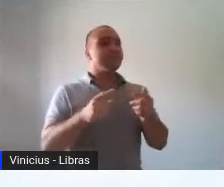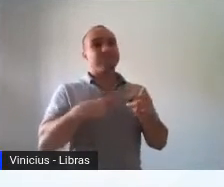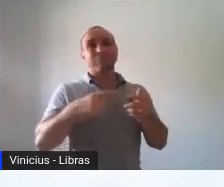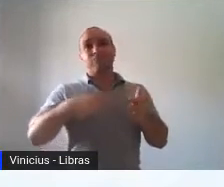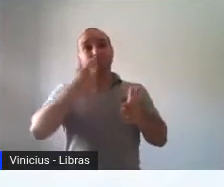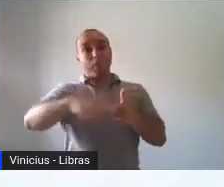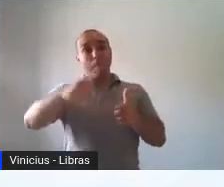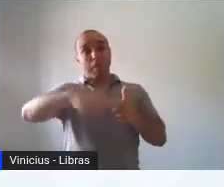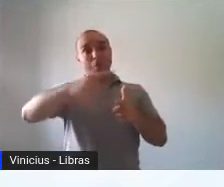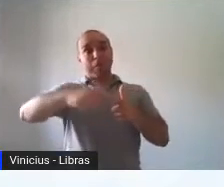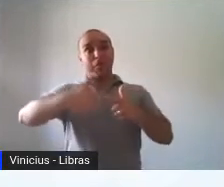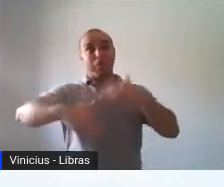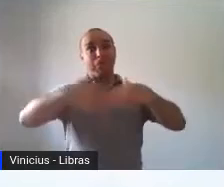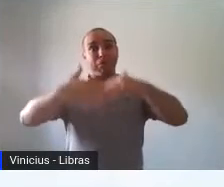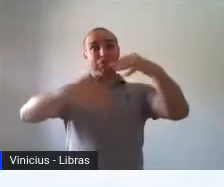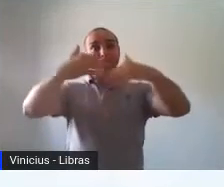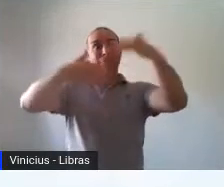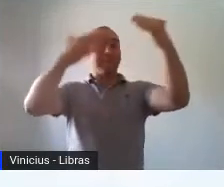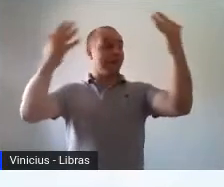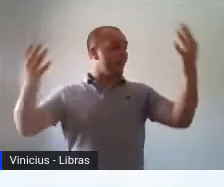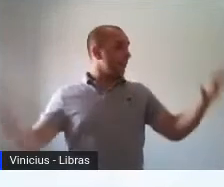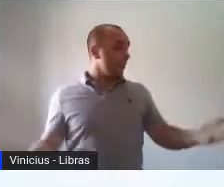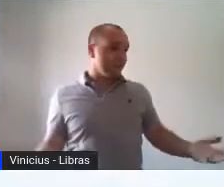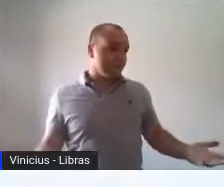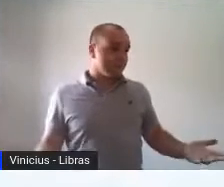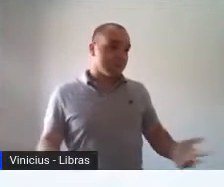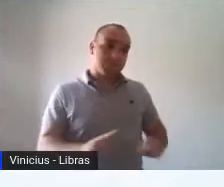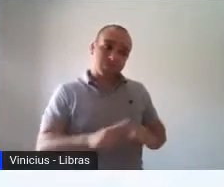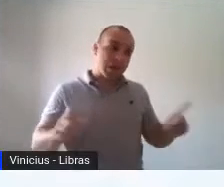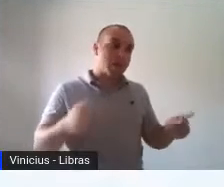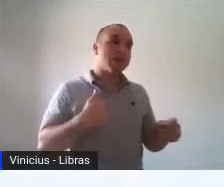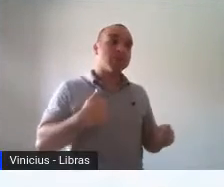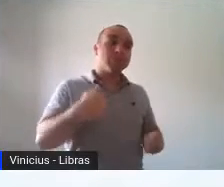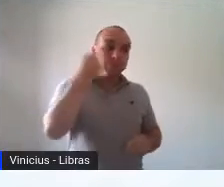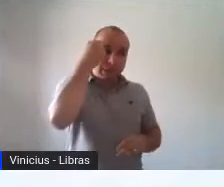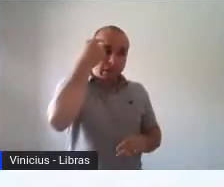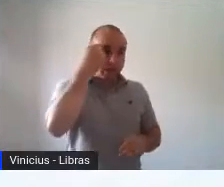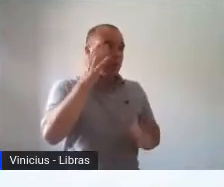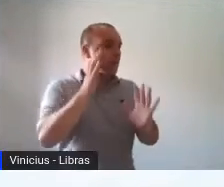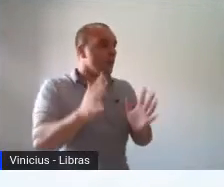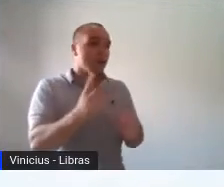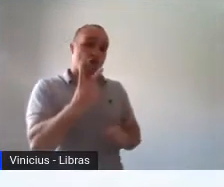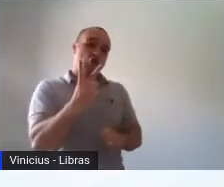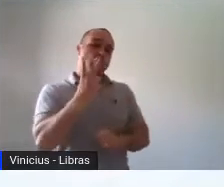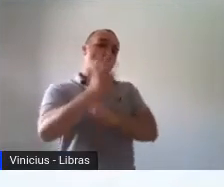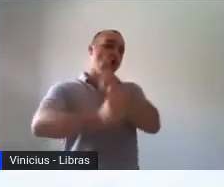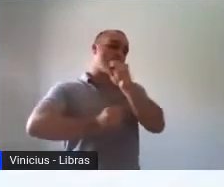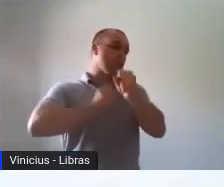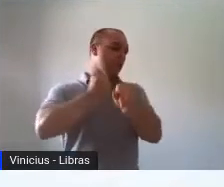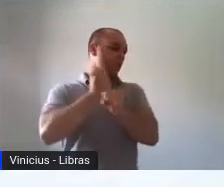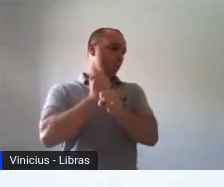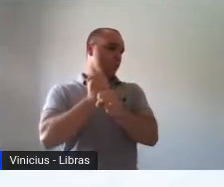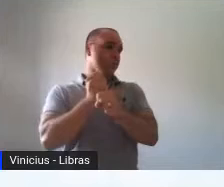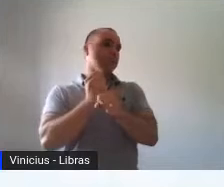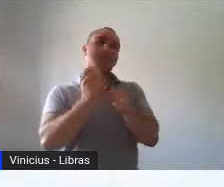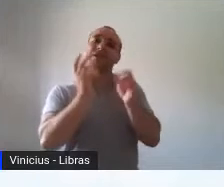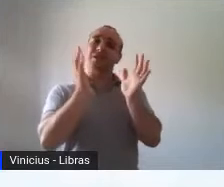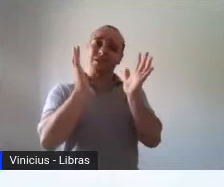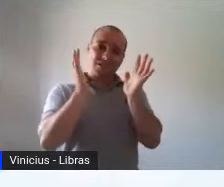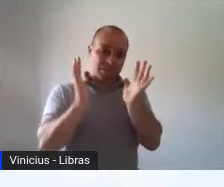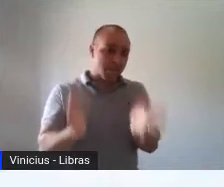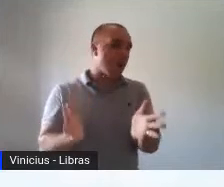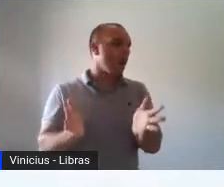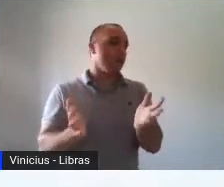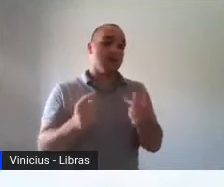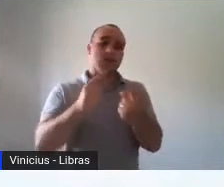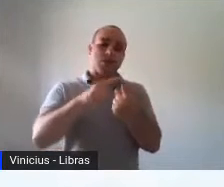desse momento em que as instituições vão ter que... Porque, assim, 2 anos é muito tempo. Nós tivemos perdas terríveis em